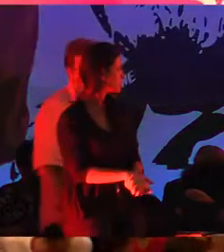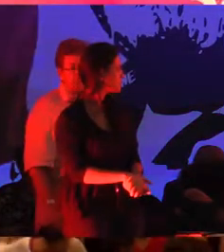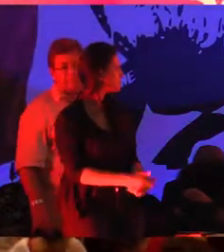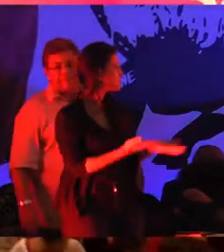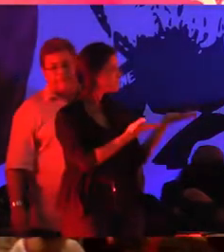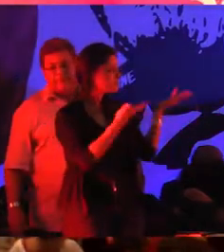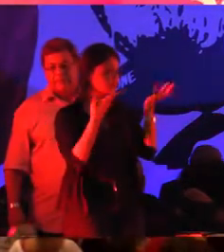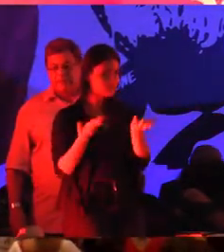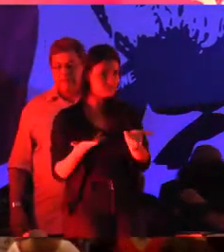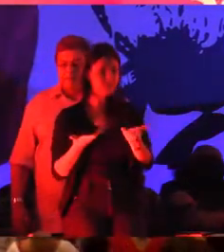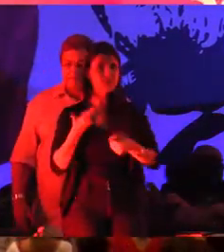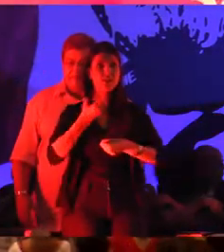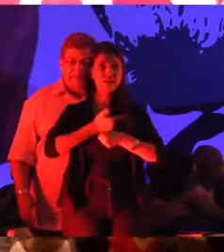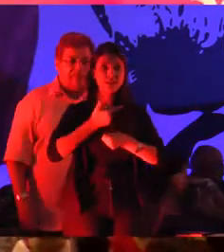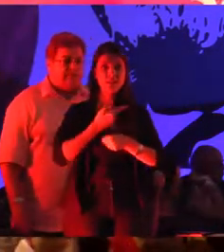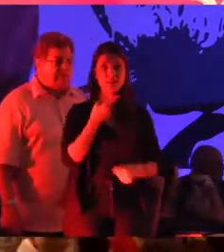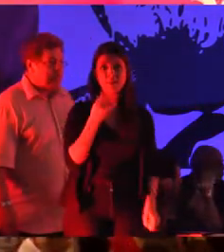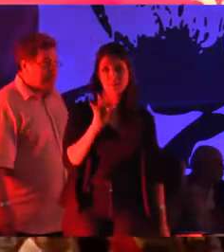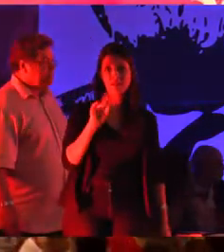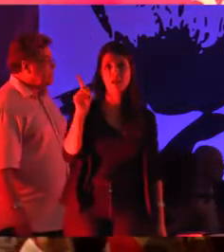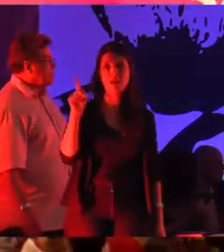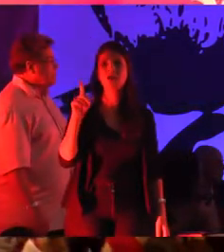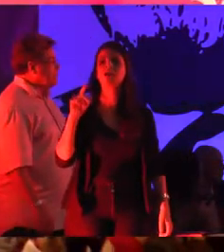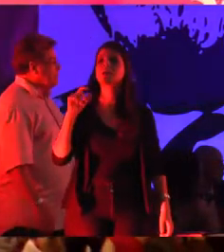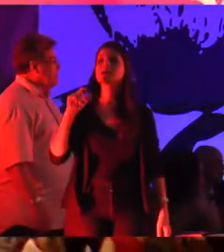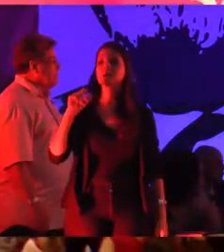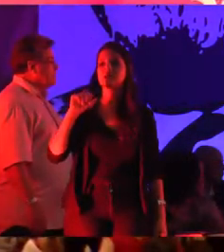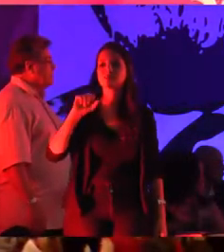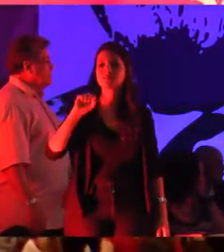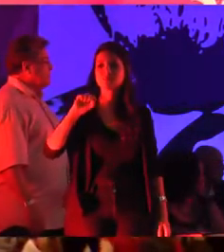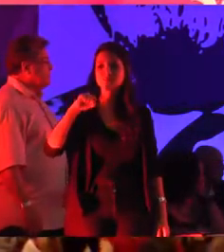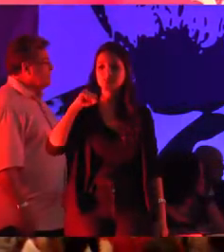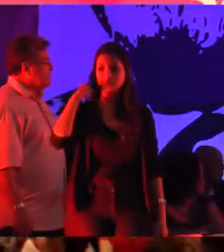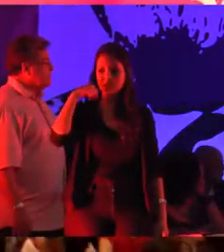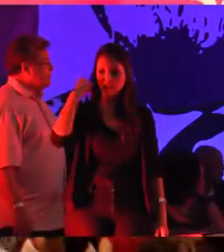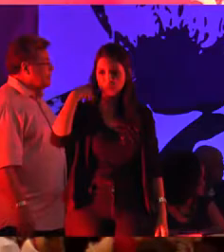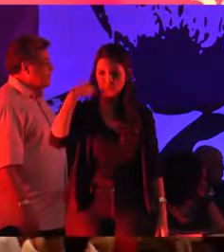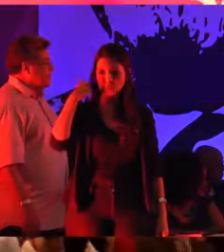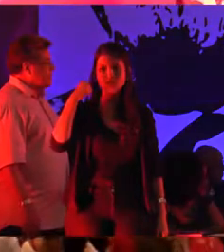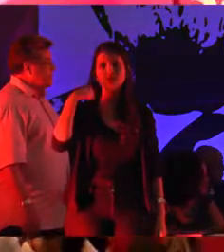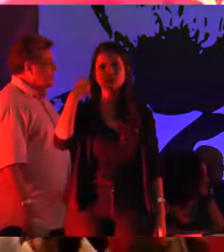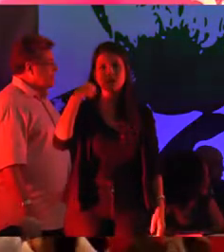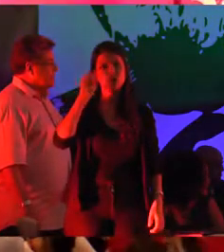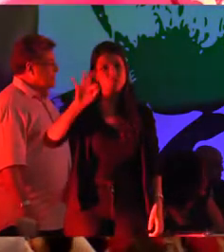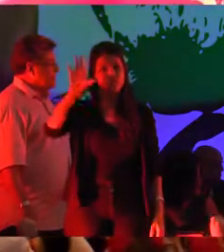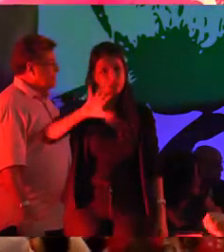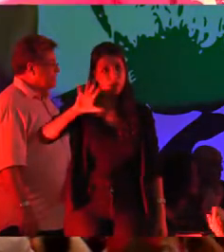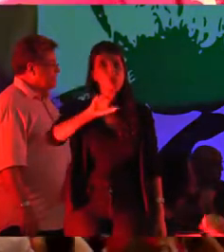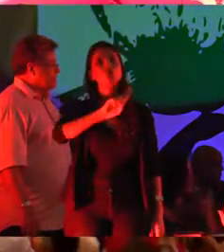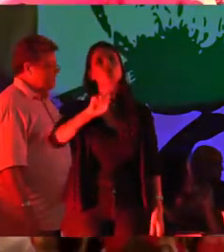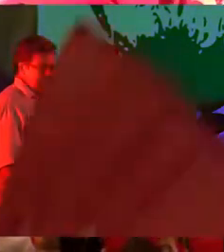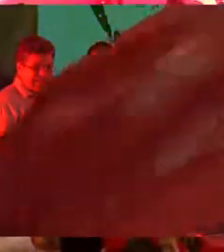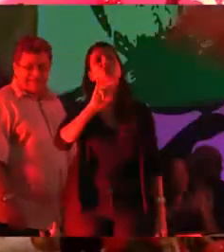Convidar o nosso líder do PT no Senado Federal, o nosso combativo Lindenberg